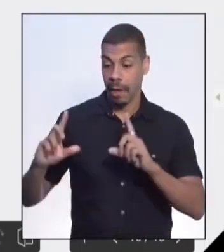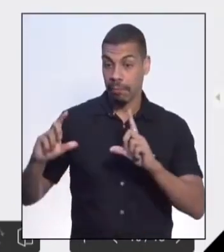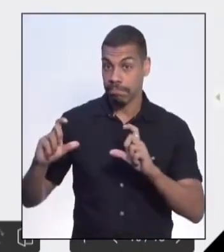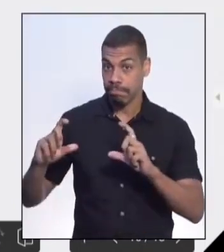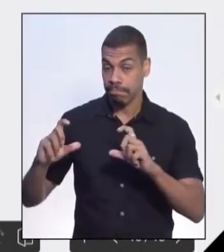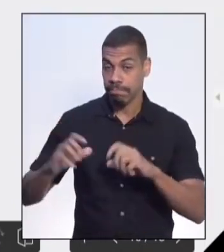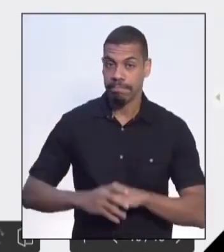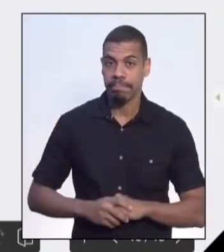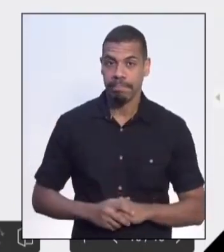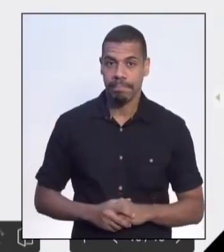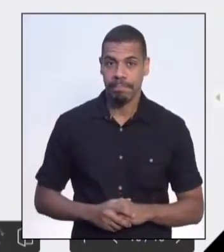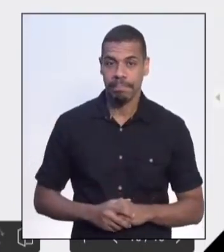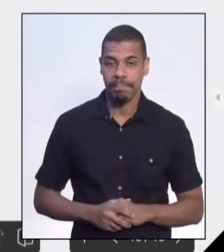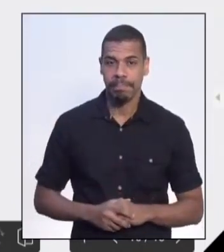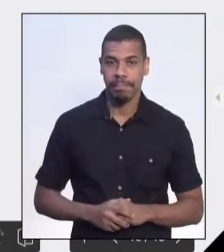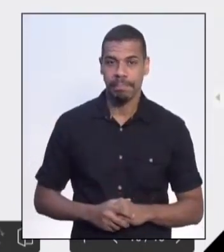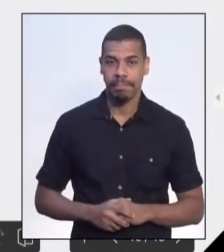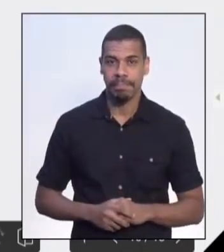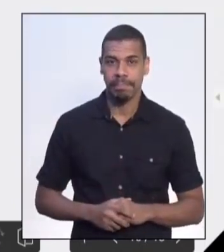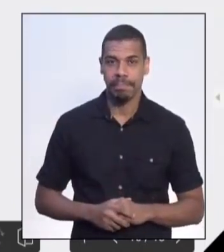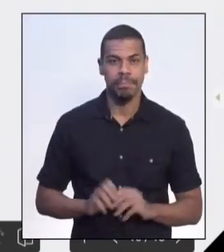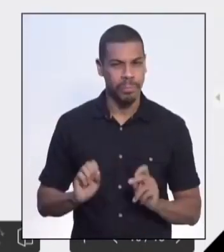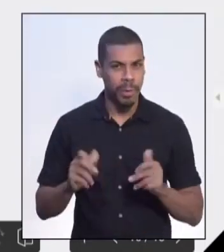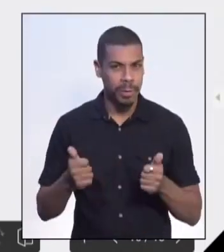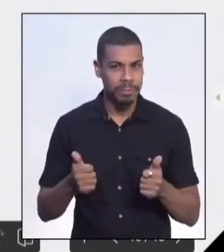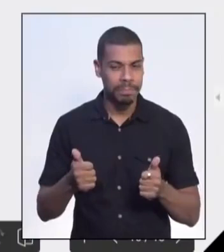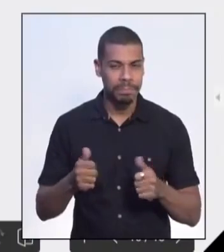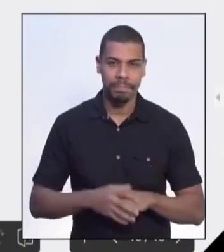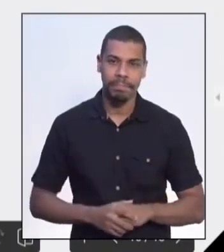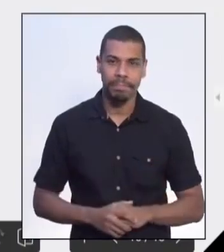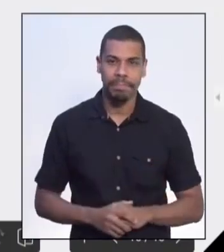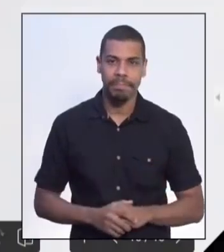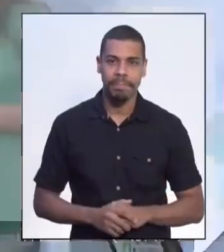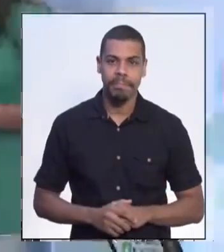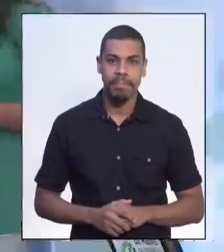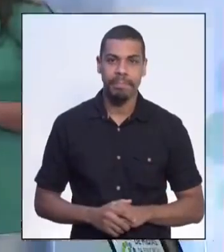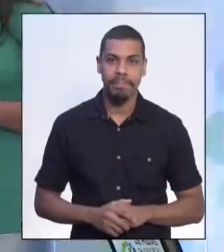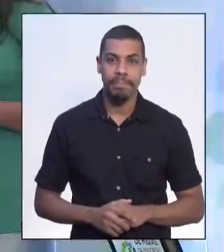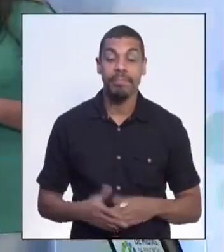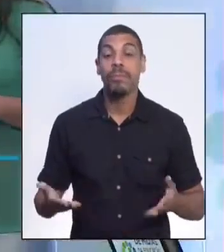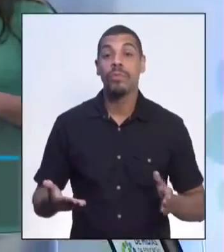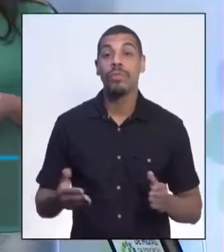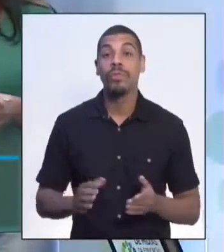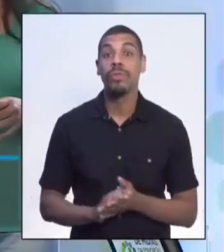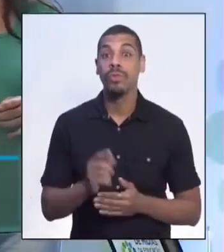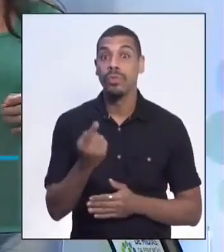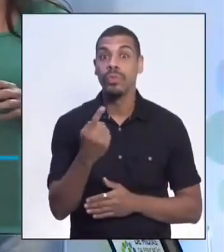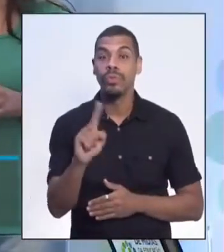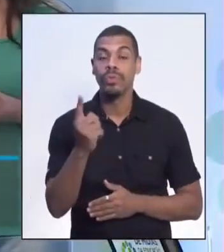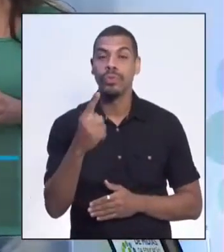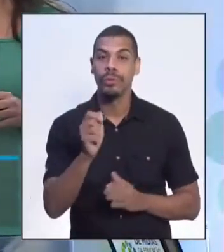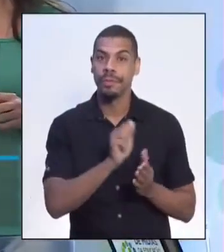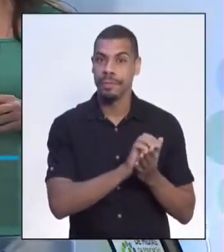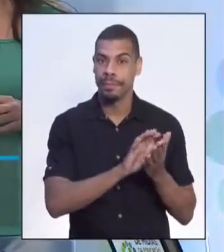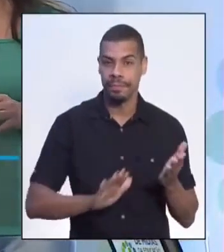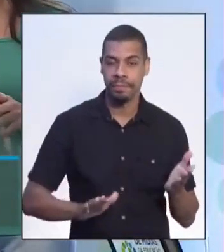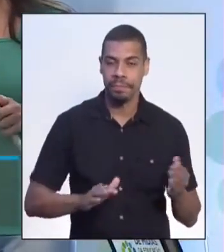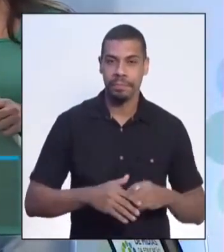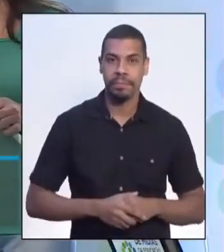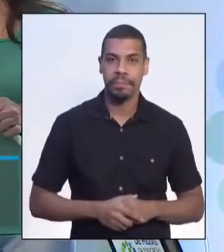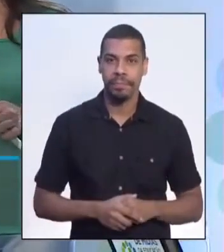na tela, pessoal. Tudo bem? Então, nós vamos para a nossa última